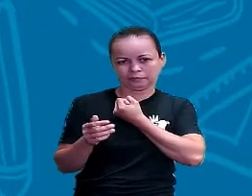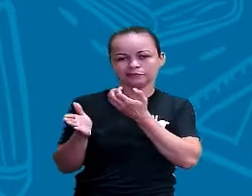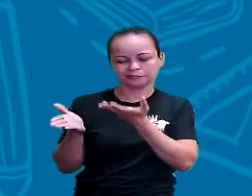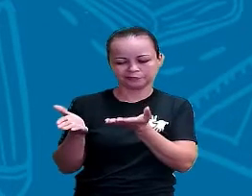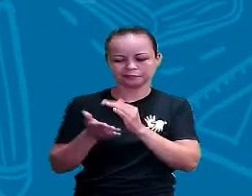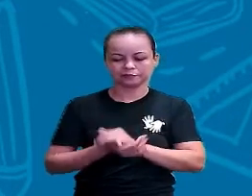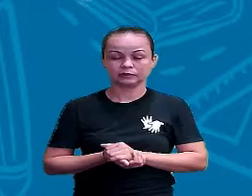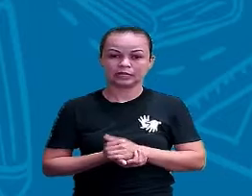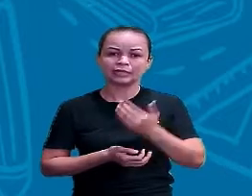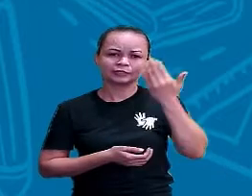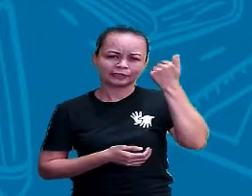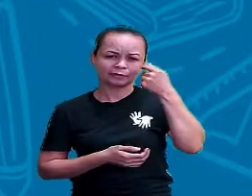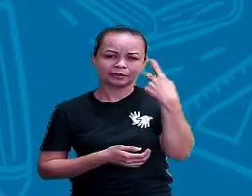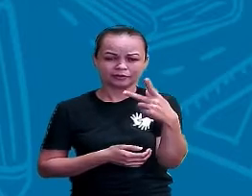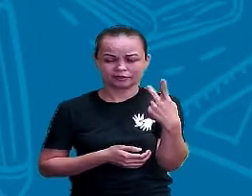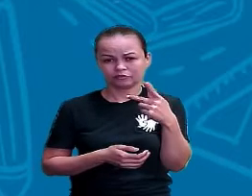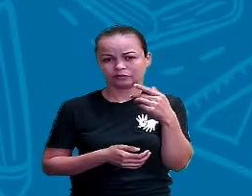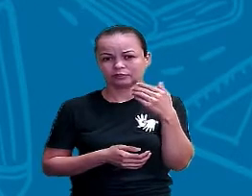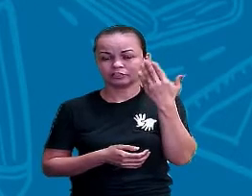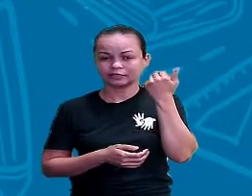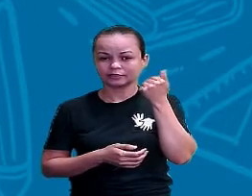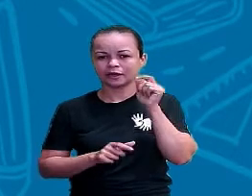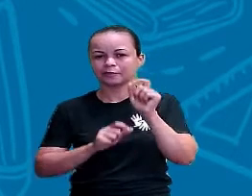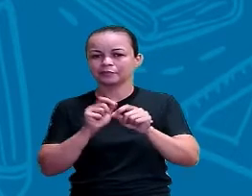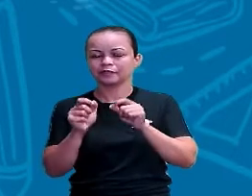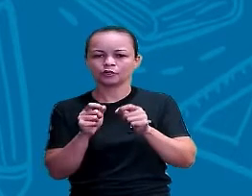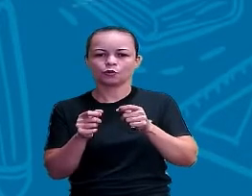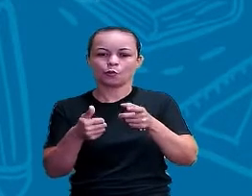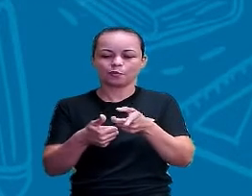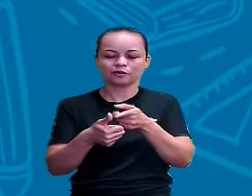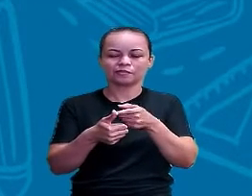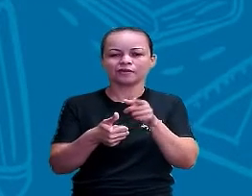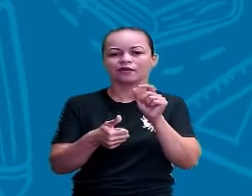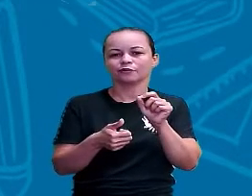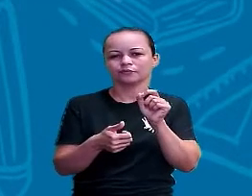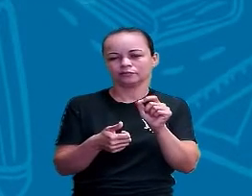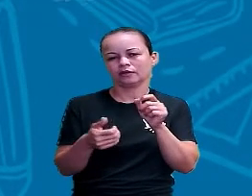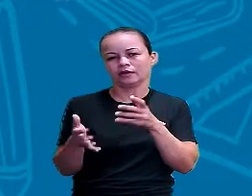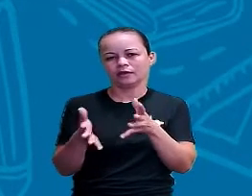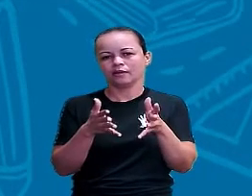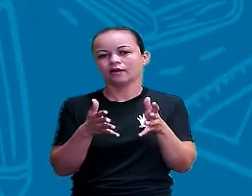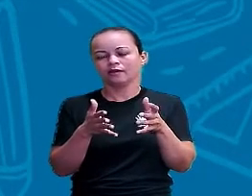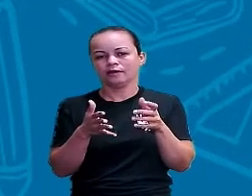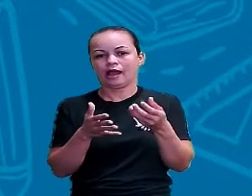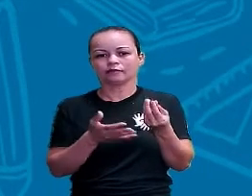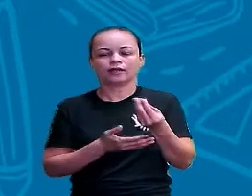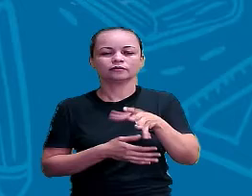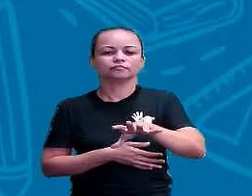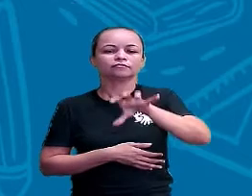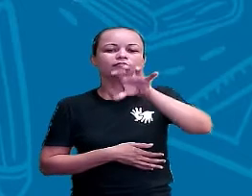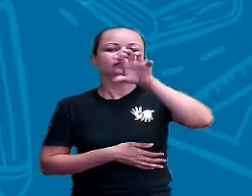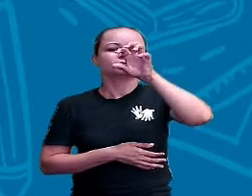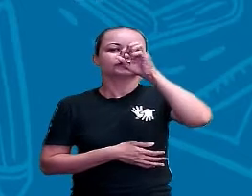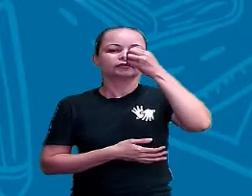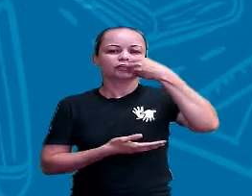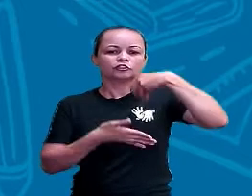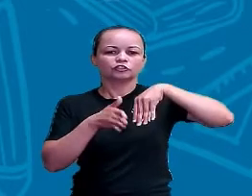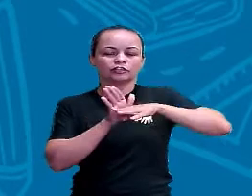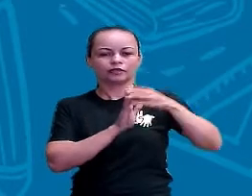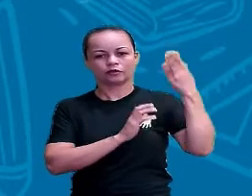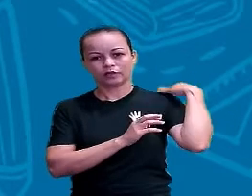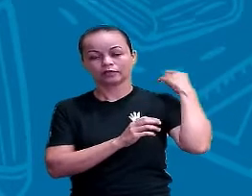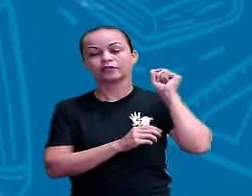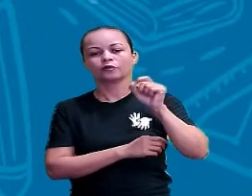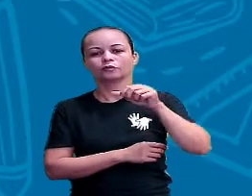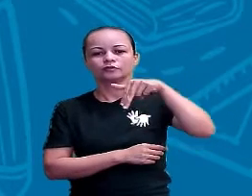faz. Tenho certeza que aí de casa vocês já marcaram que o primeiro caminho, né, que o ar toma até chegar nos nossos pulmões é o